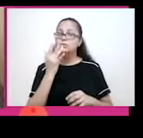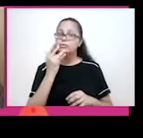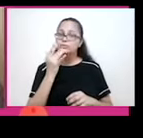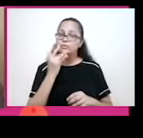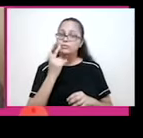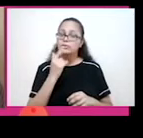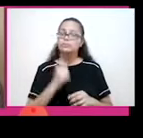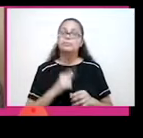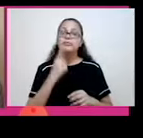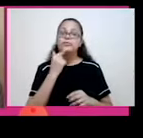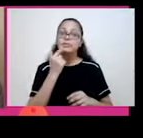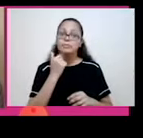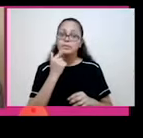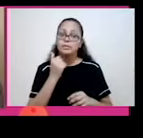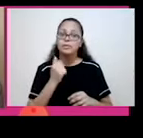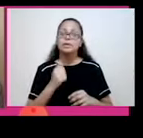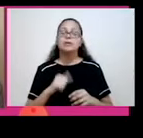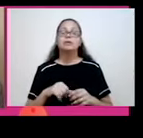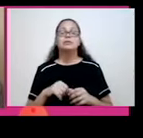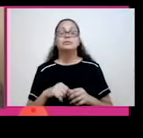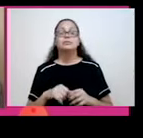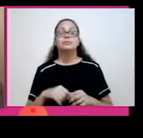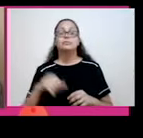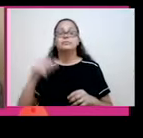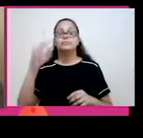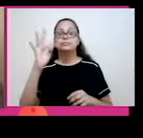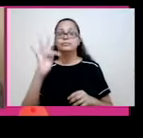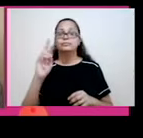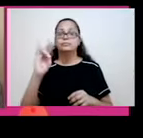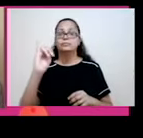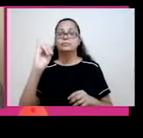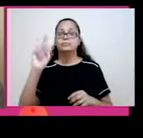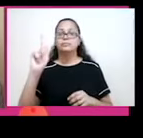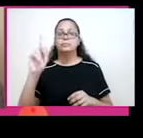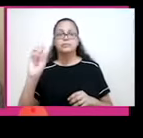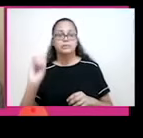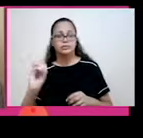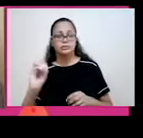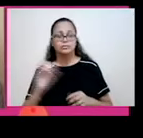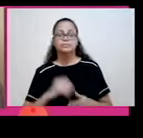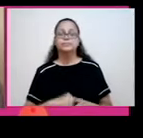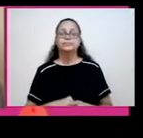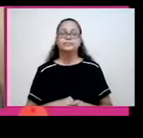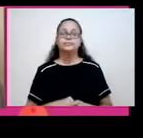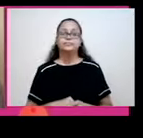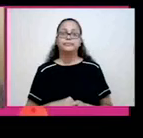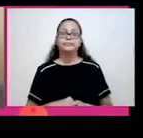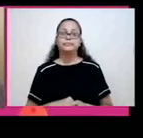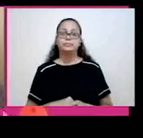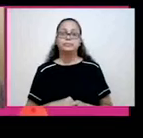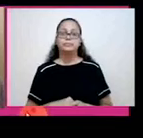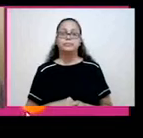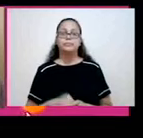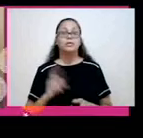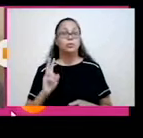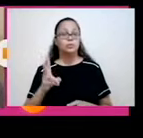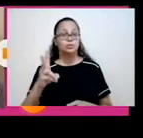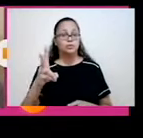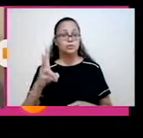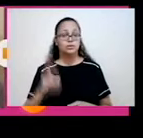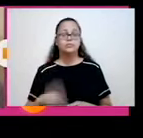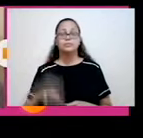milho. Então, esse mapa aqui, ele mostra as zonas aí de acordo com a atividade agrícola de cada região, certo?